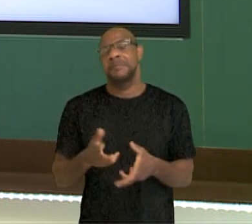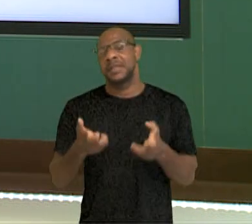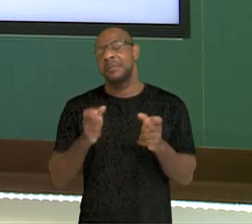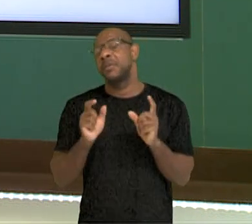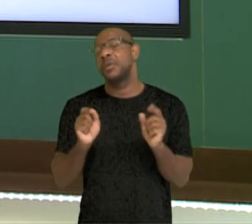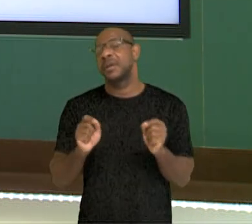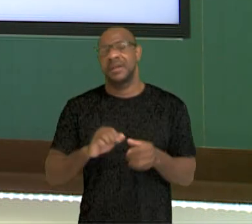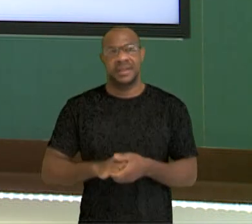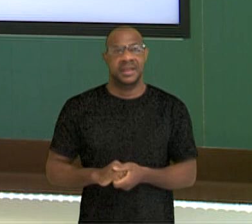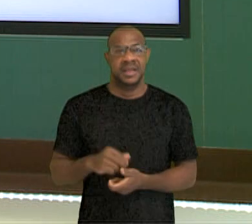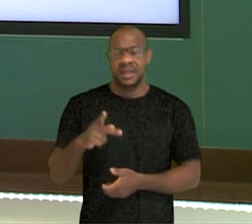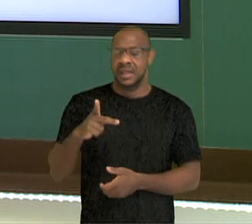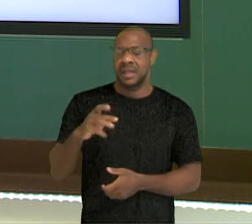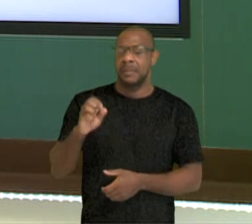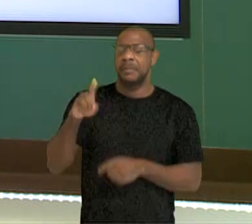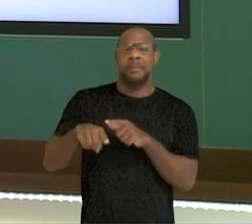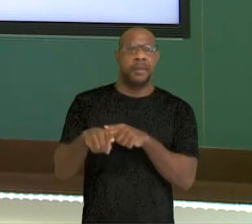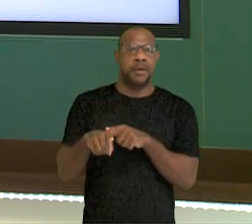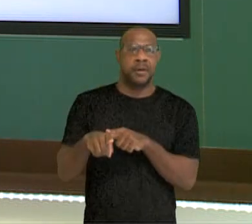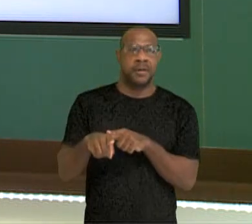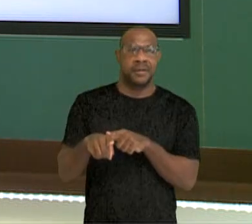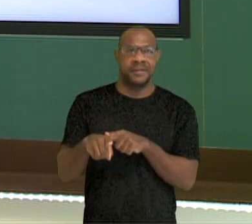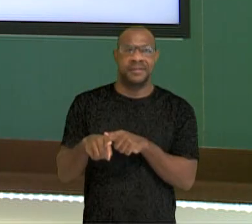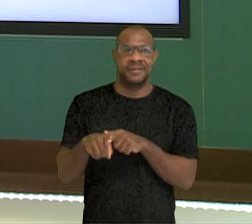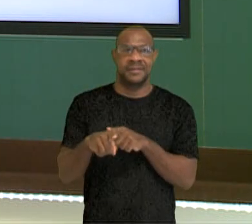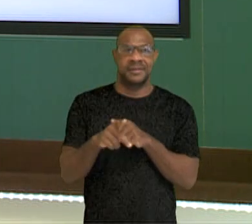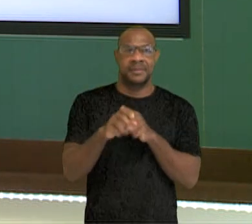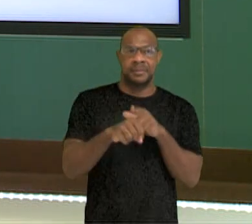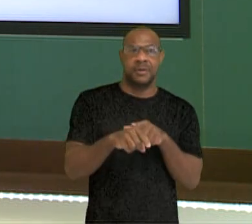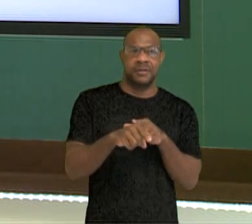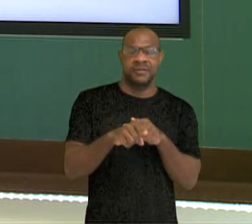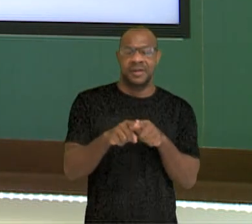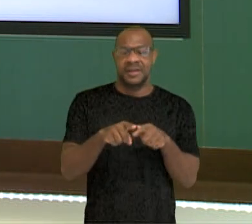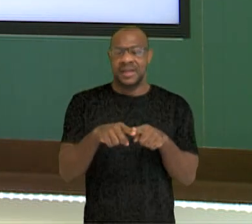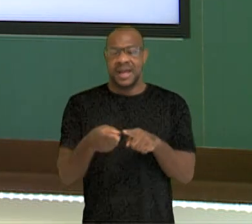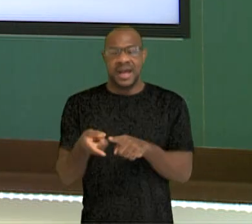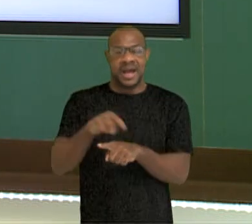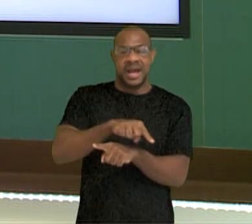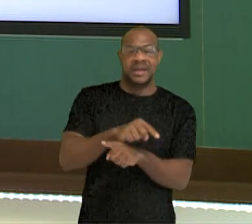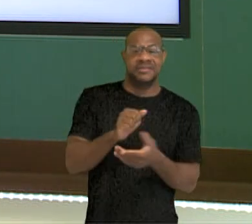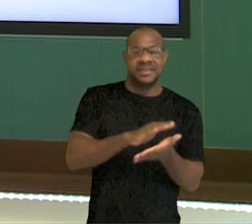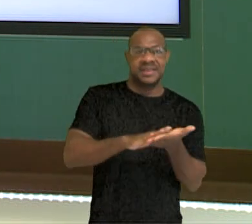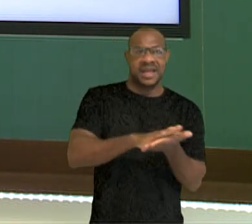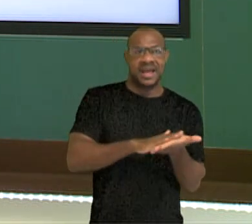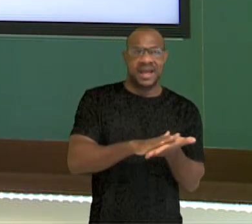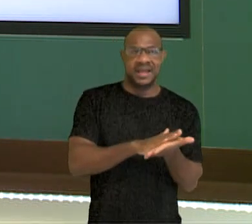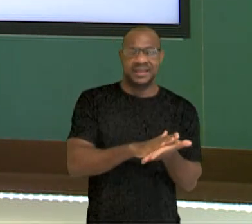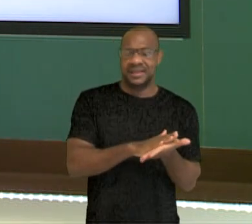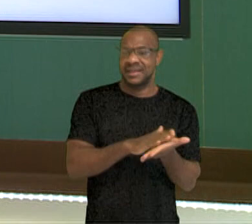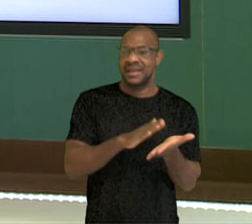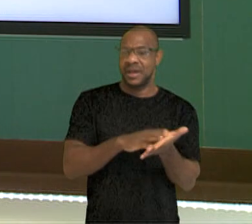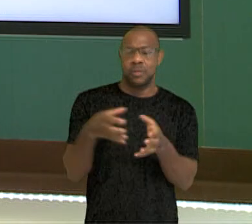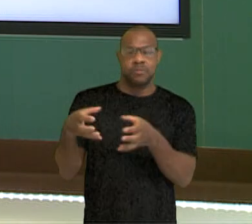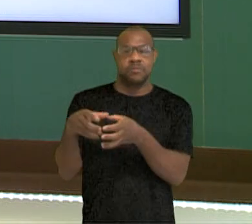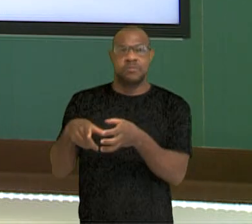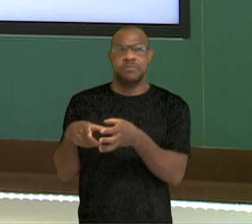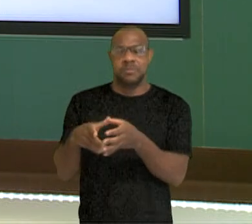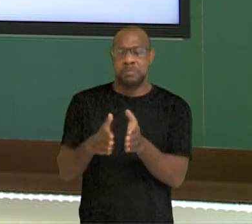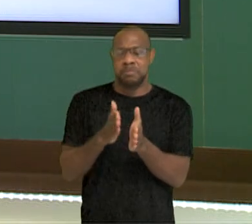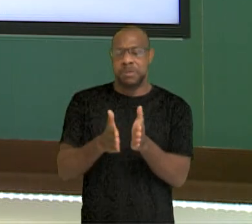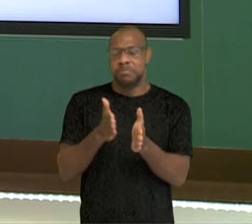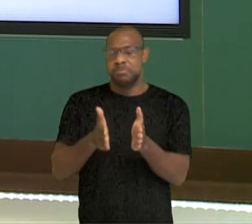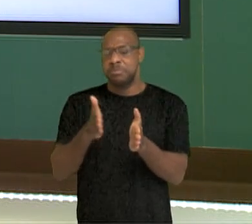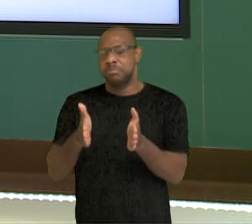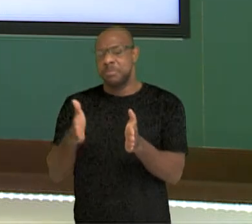Atentem que o pó vem antes de cinza, que vem antes de nada, né? Há um acúmulo, uma sequência